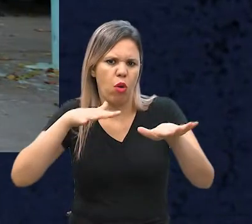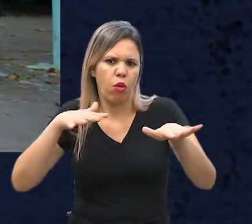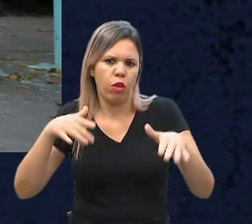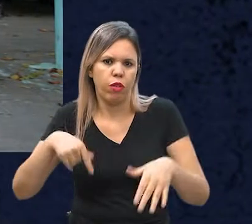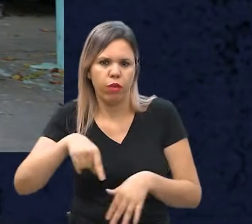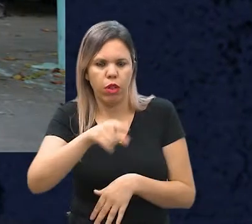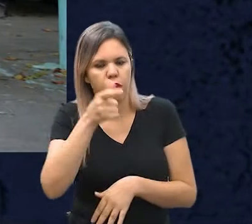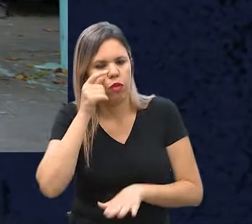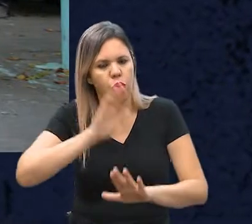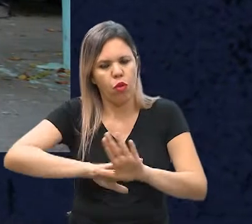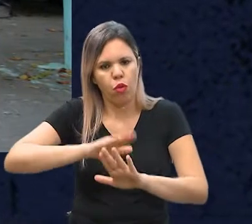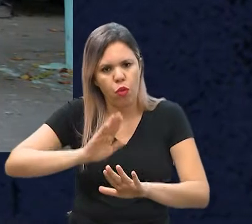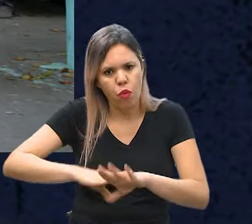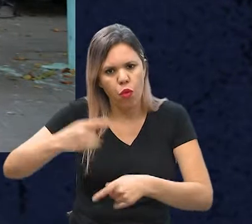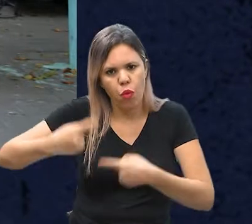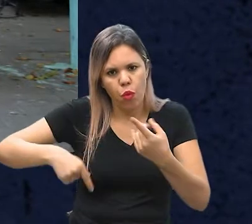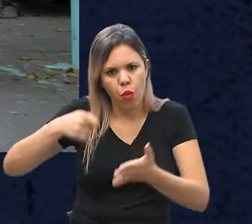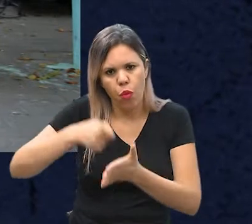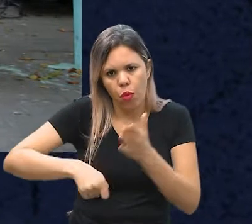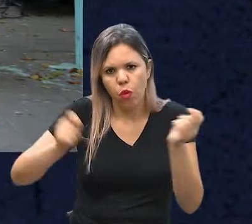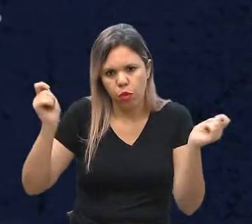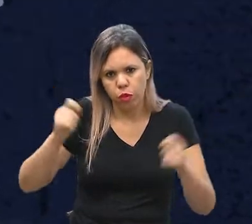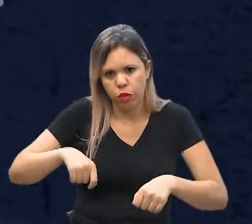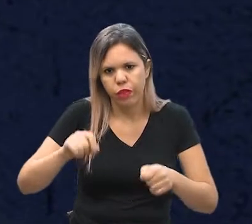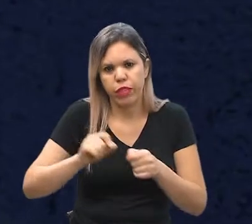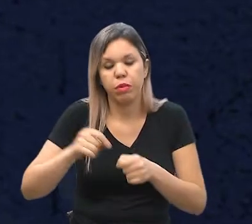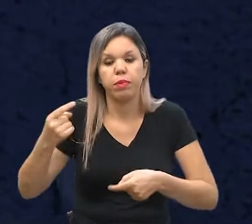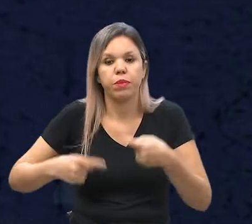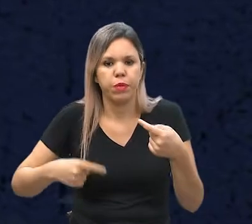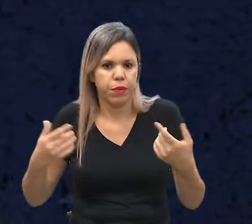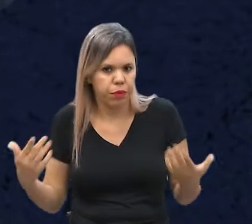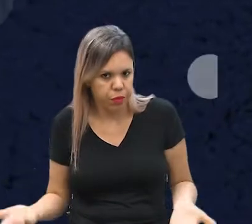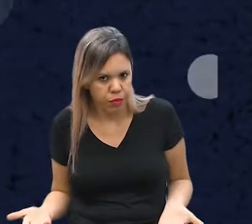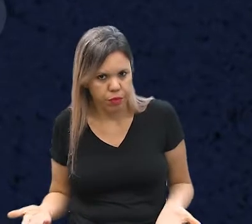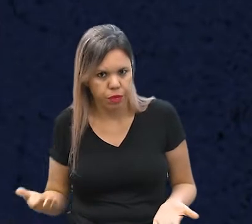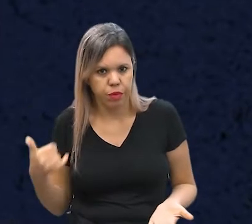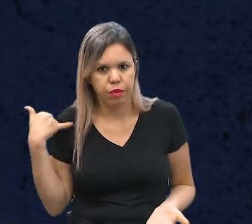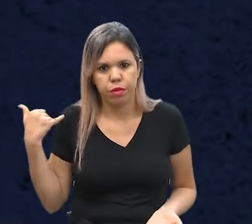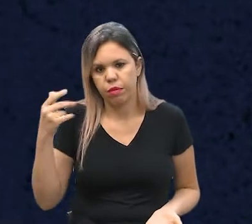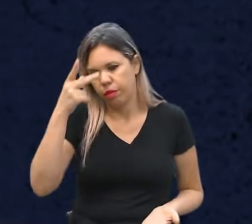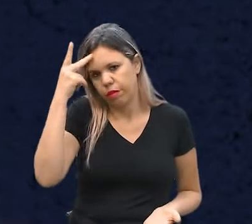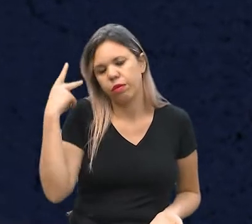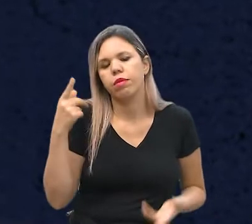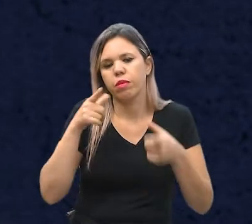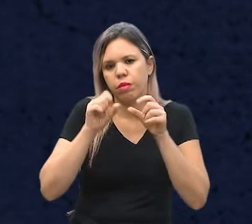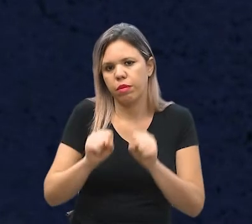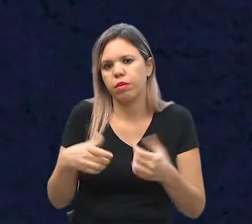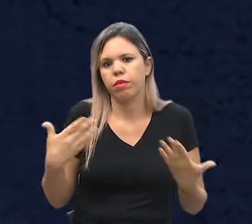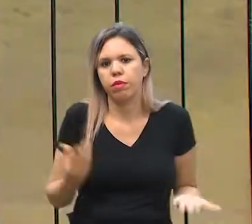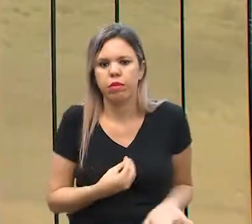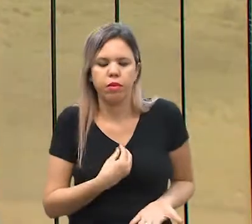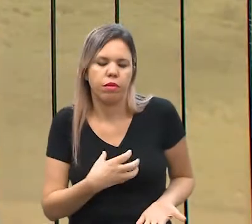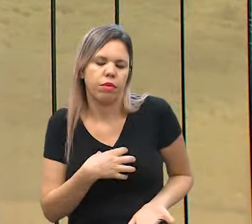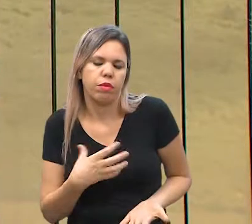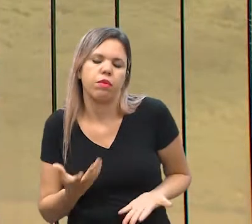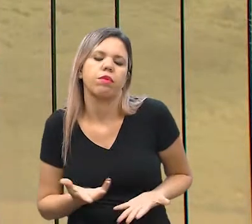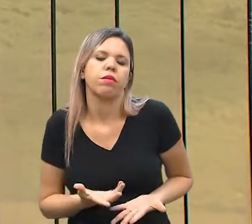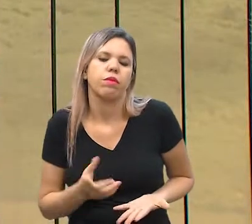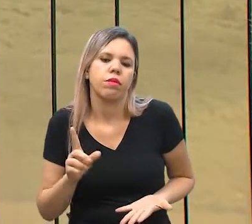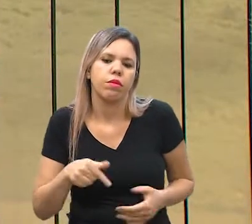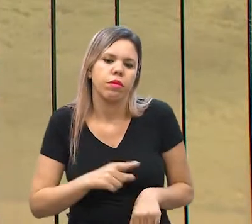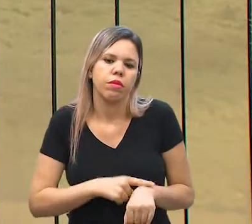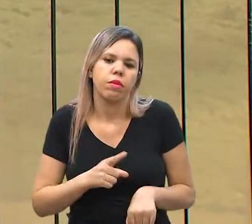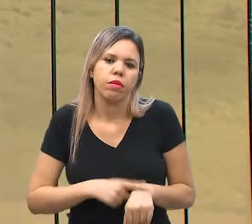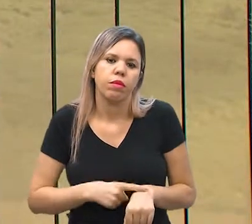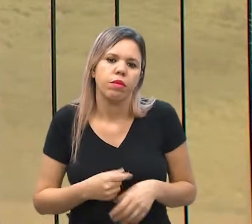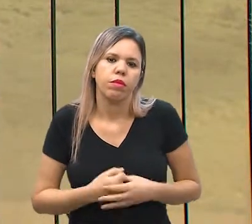aí eu vi o outro lado, né, da política. Eu vi que era possível fazer política com a galera da minha idade, com a minha linguagem. Então, aquele